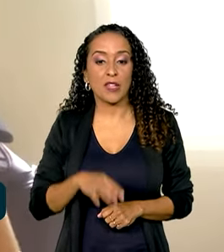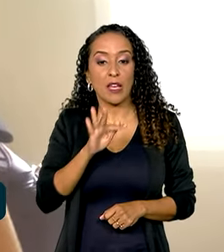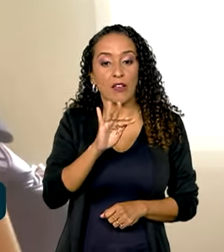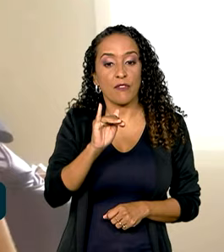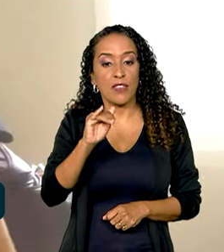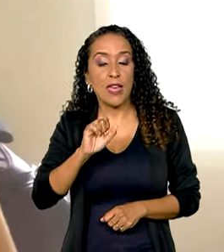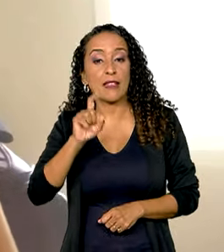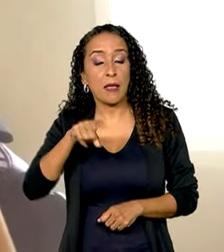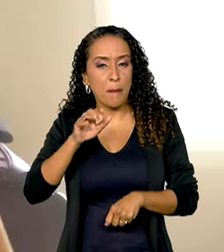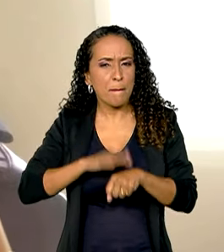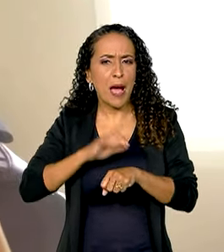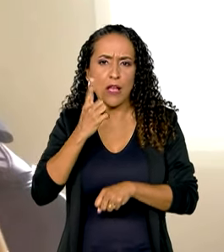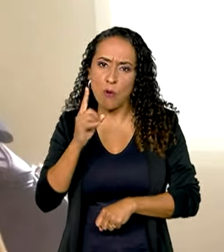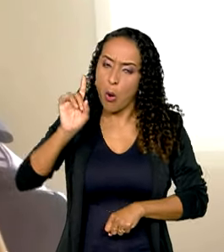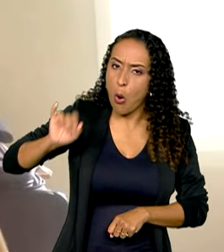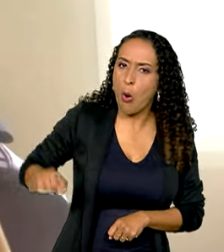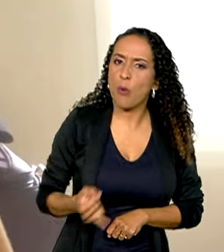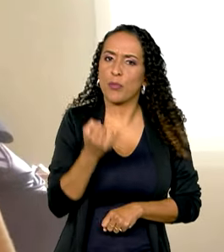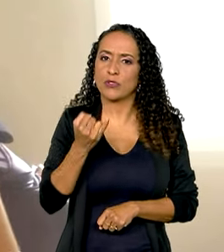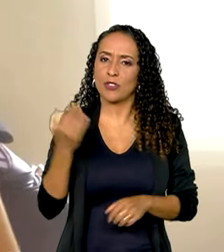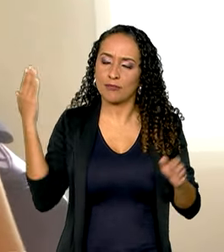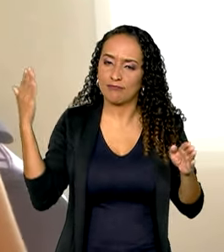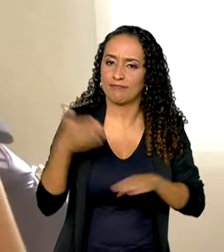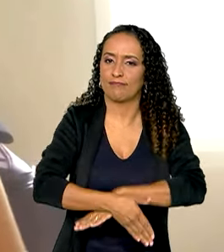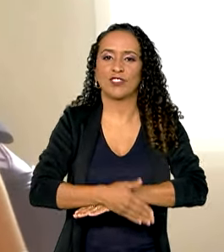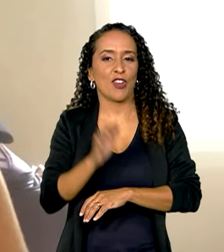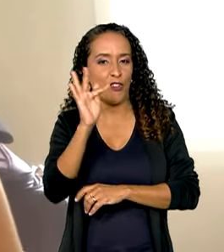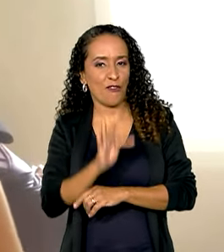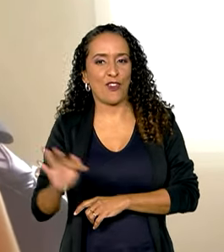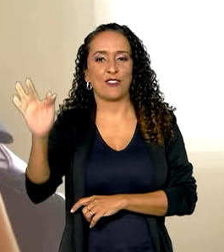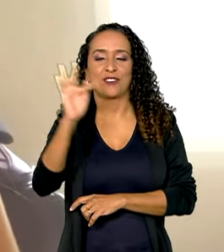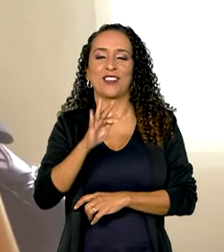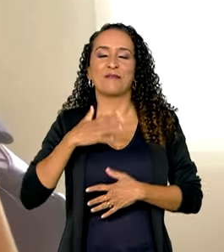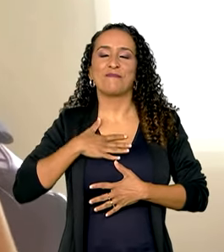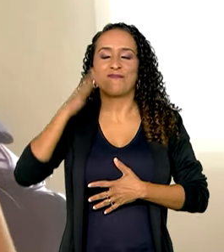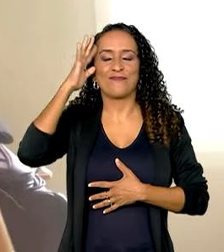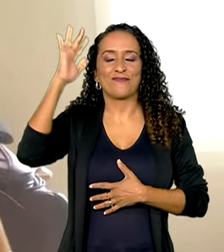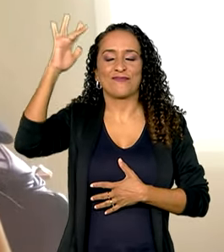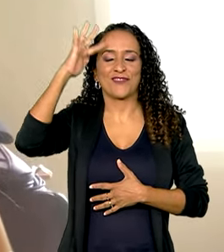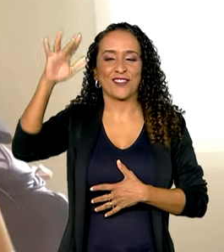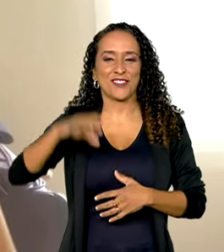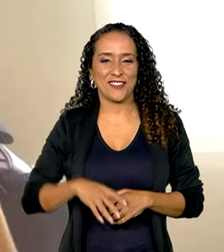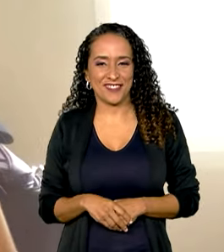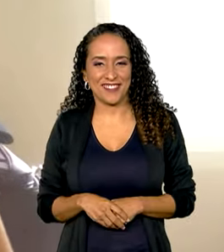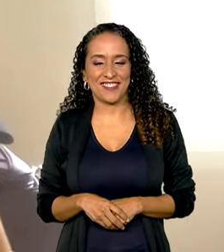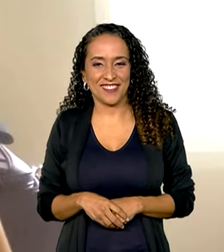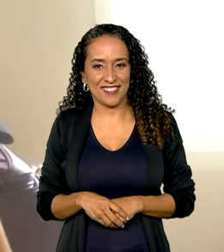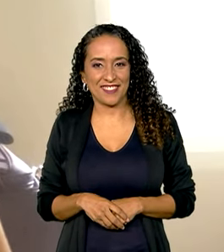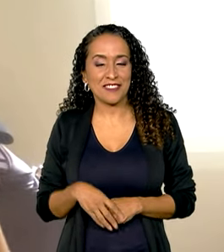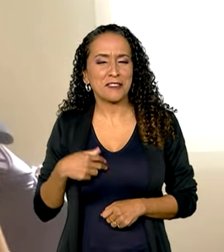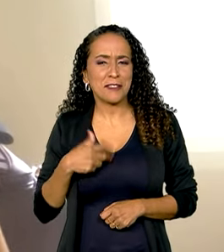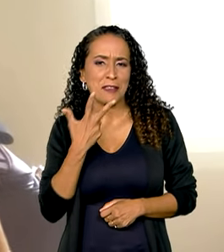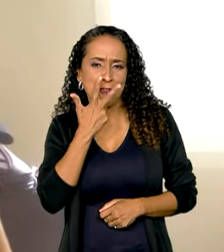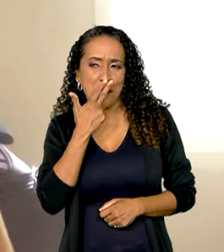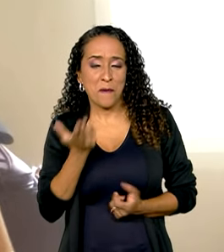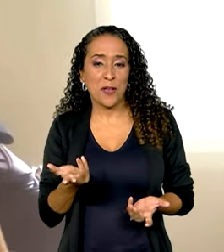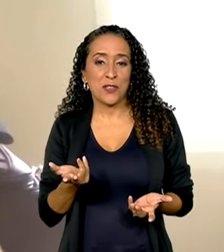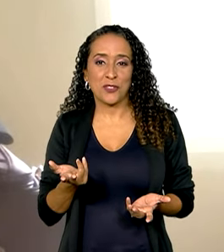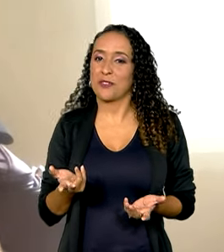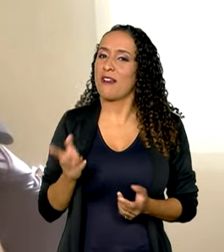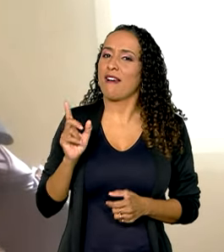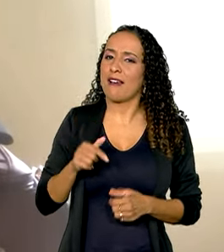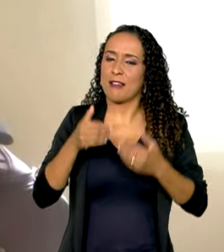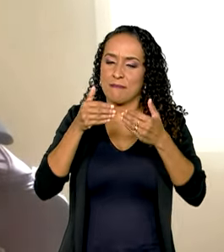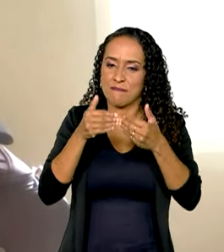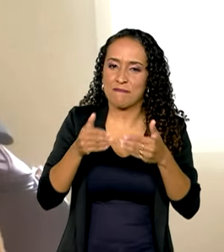é mais uma oportunidade que eu vou ter de ingressar na faculdade dos meus sonhos, né? Eu acho que ele